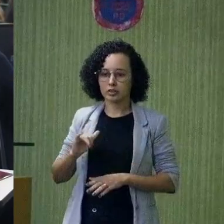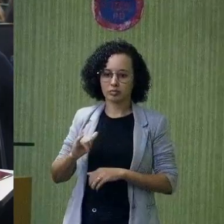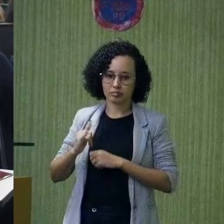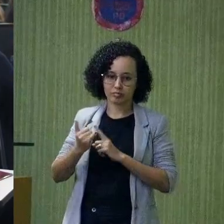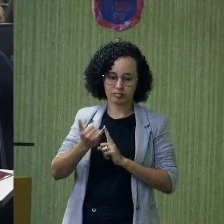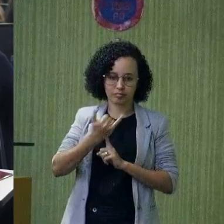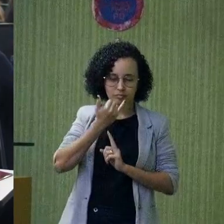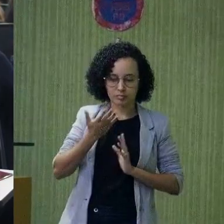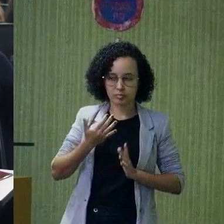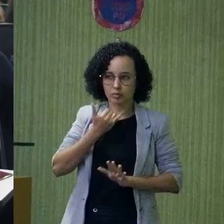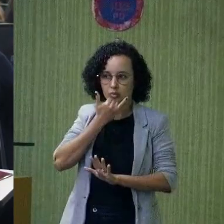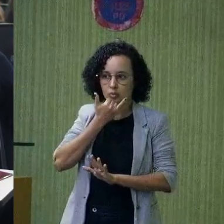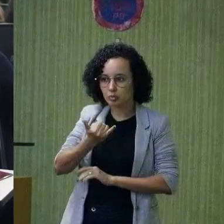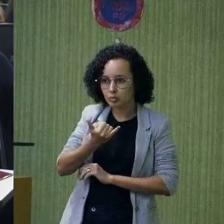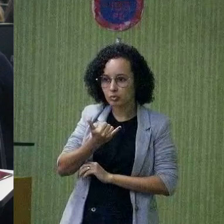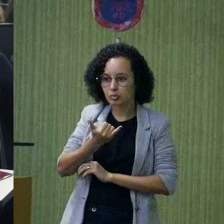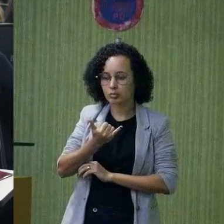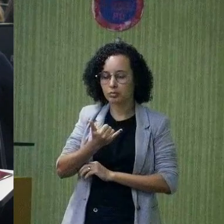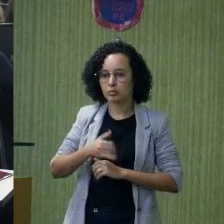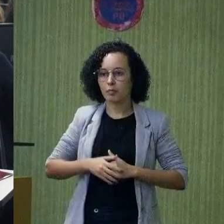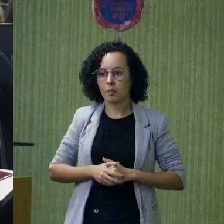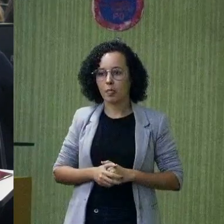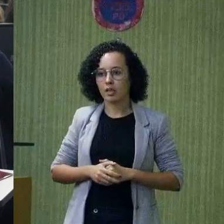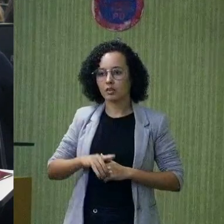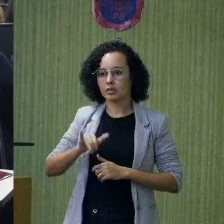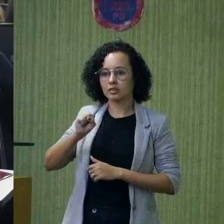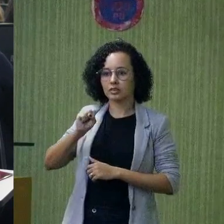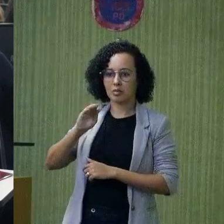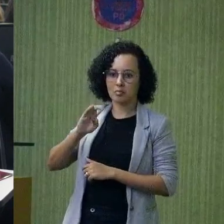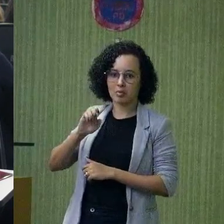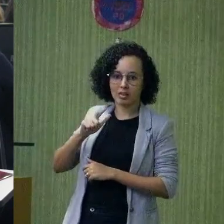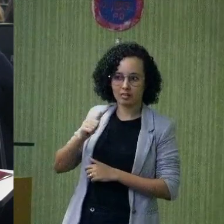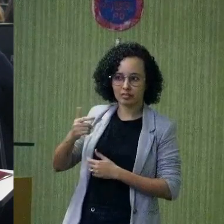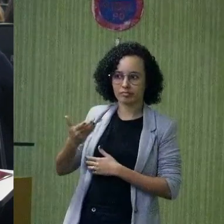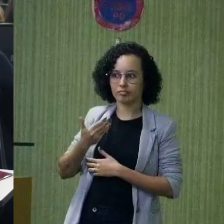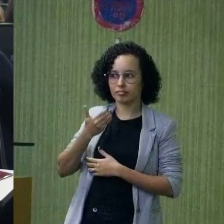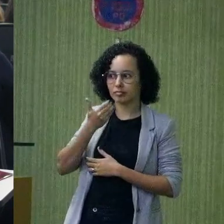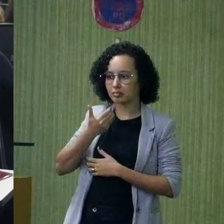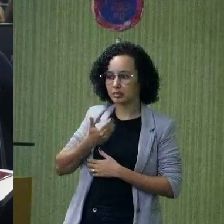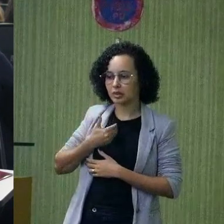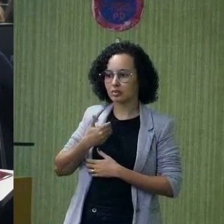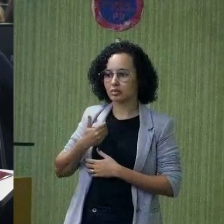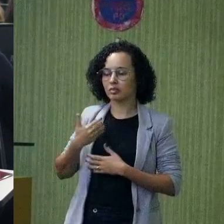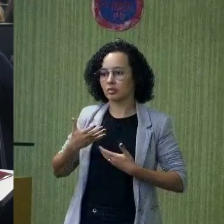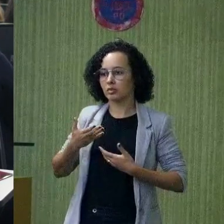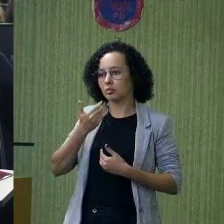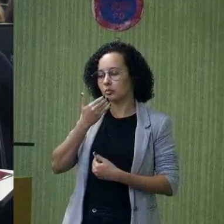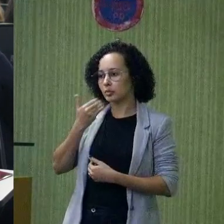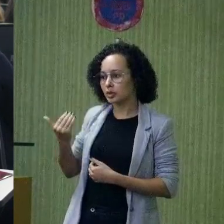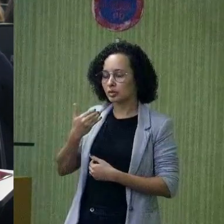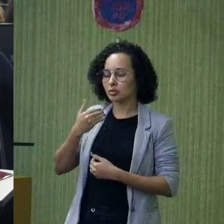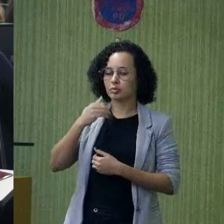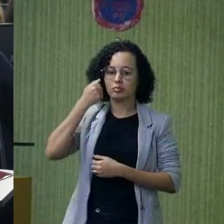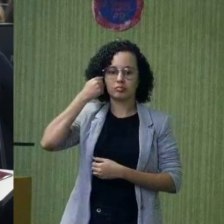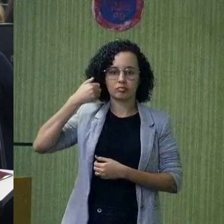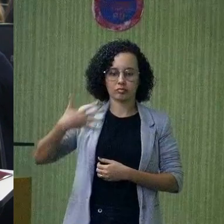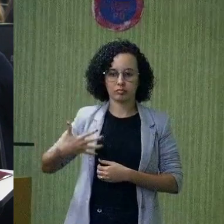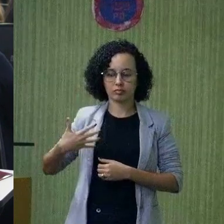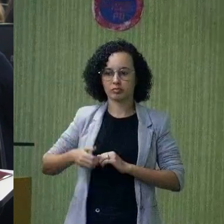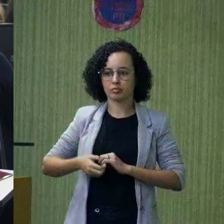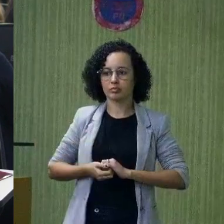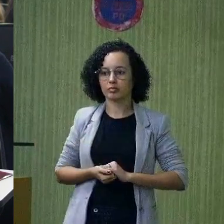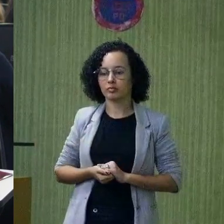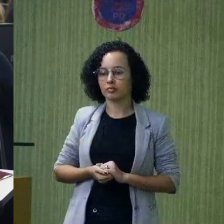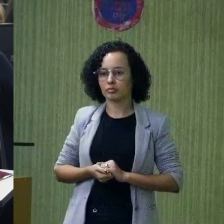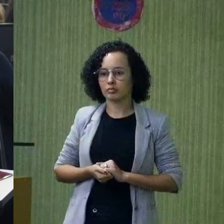G aqui perdão Isabela que me me colocou aqui e eu queria pedir pra senhora fazer sua alta des descrição